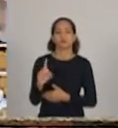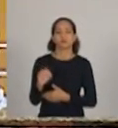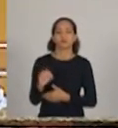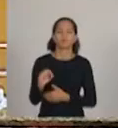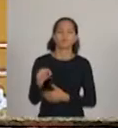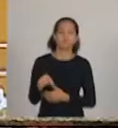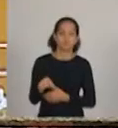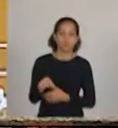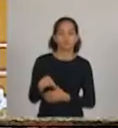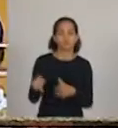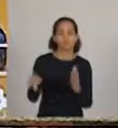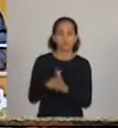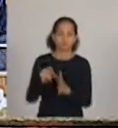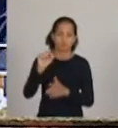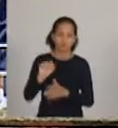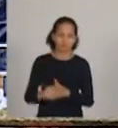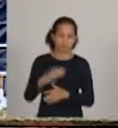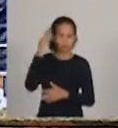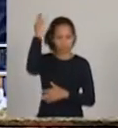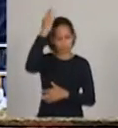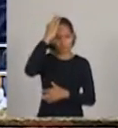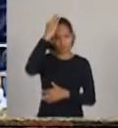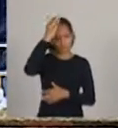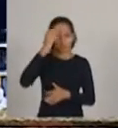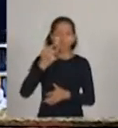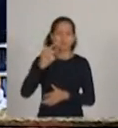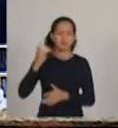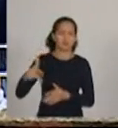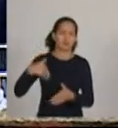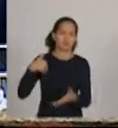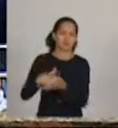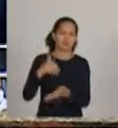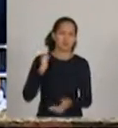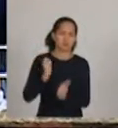Machadinho, do sul do estado, disse que jogou bola, não jogou nada.